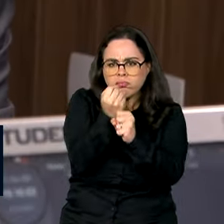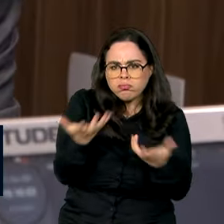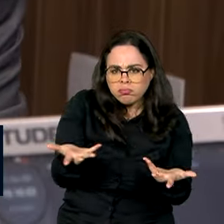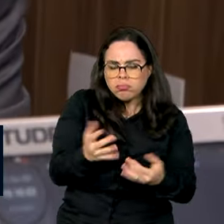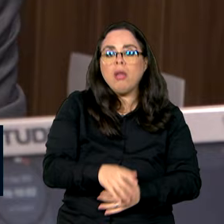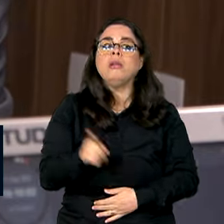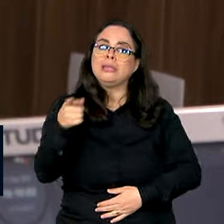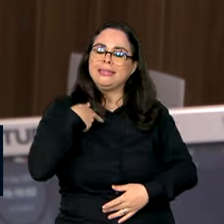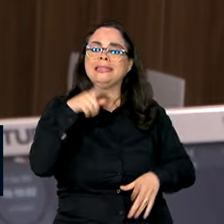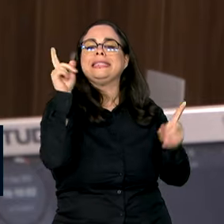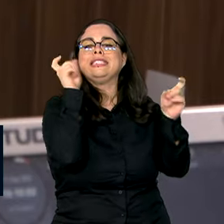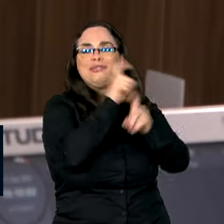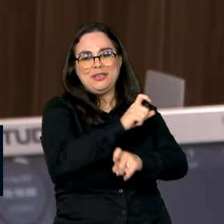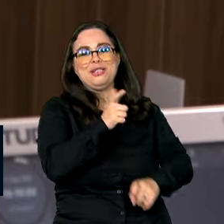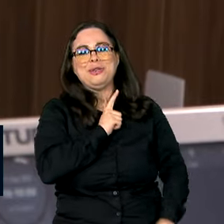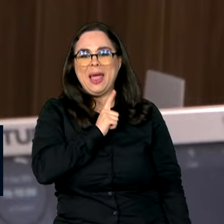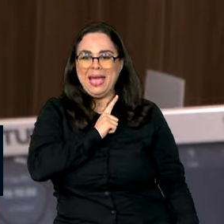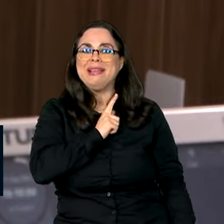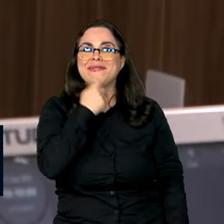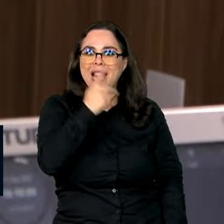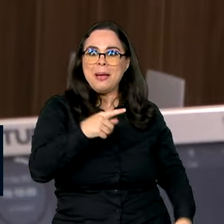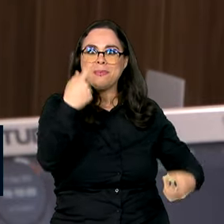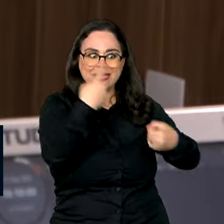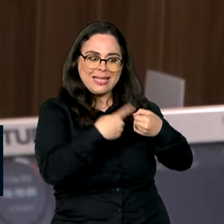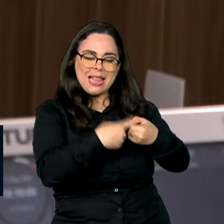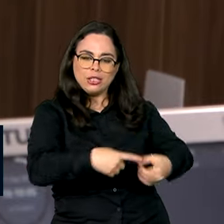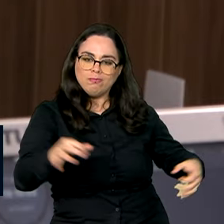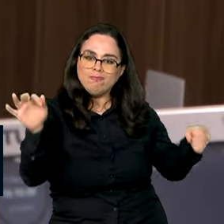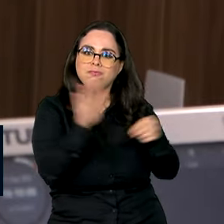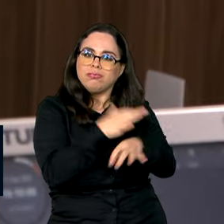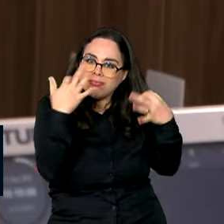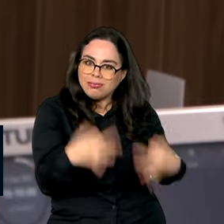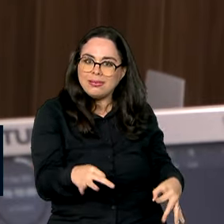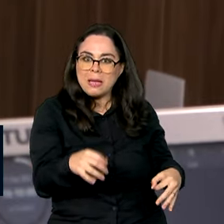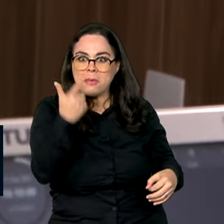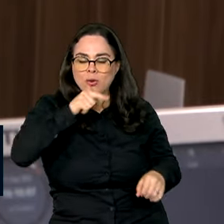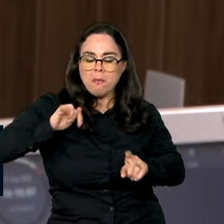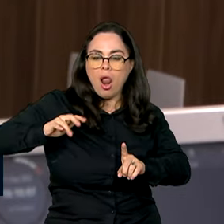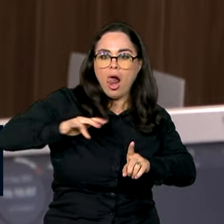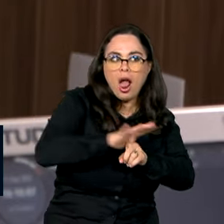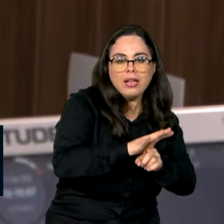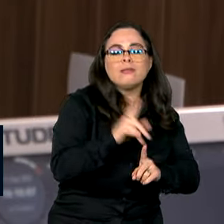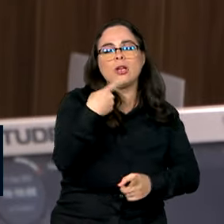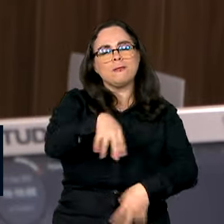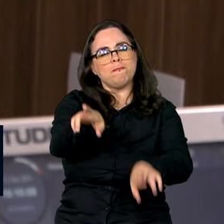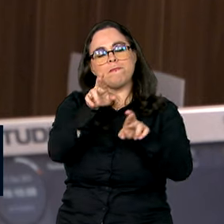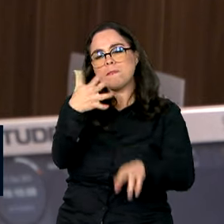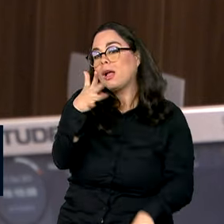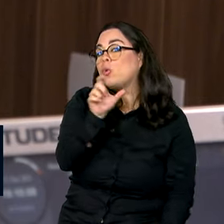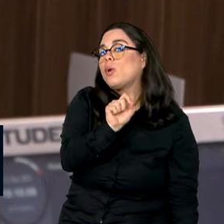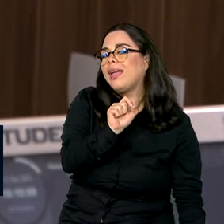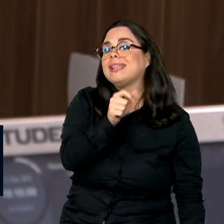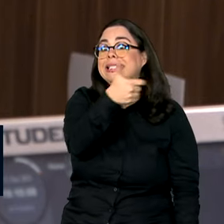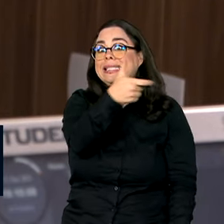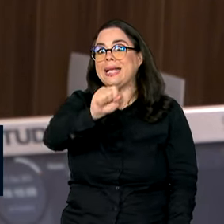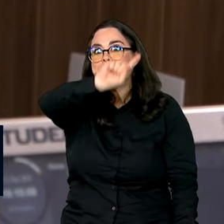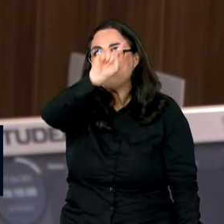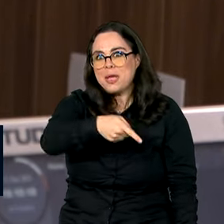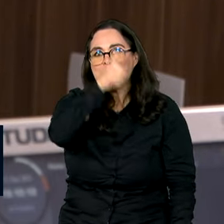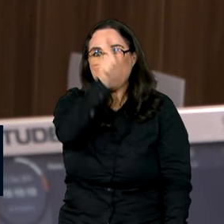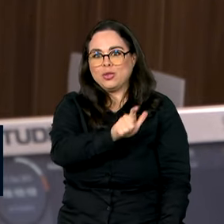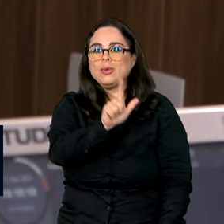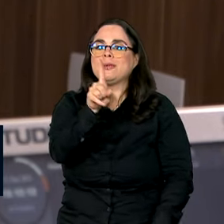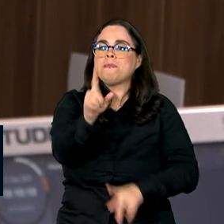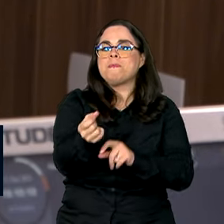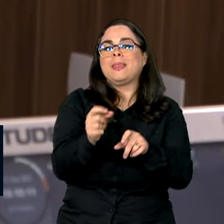disse, dificilmente você teria uma cidade que poderia comportar tantas pessoas. Nós estamos esperando algo em torno de 100 mil pessoas por um período